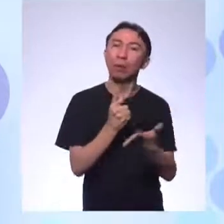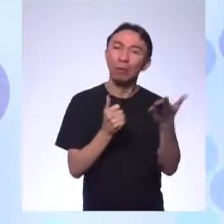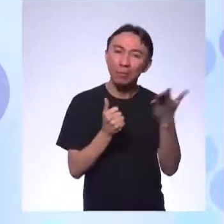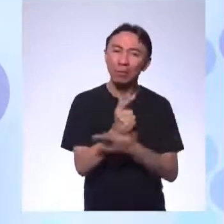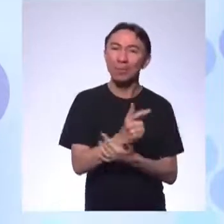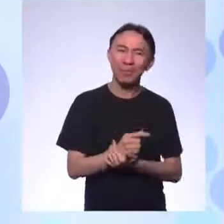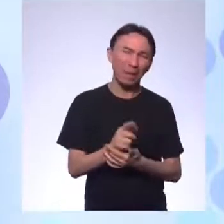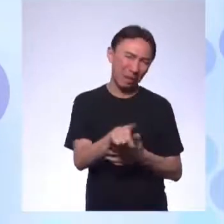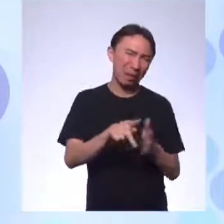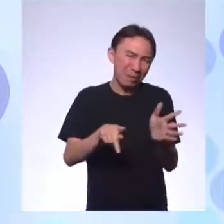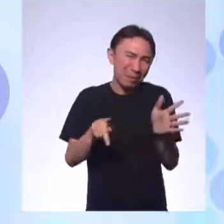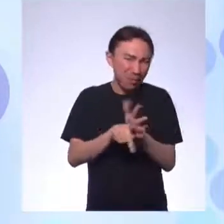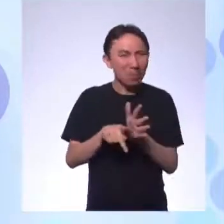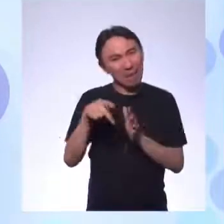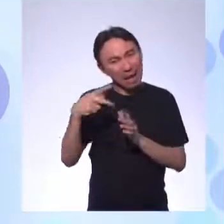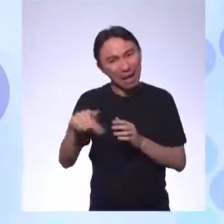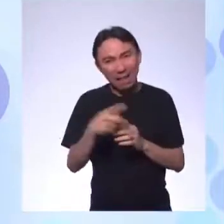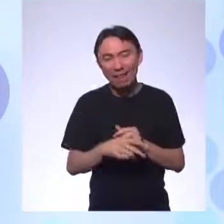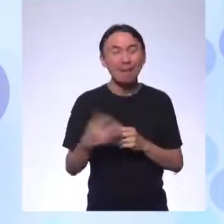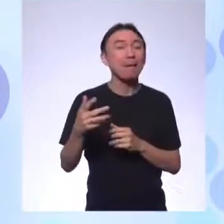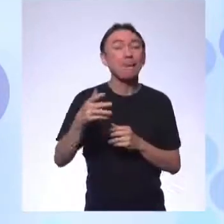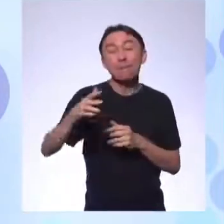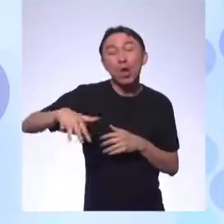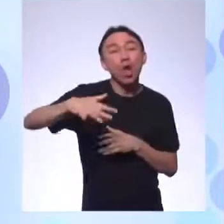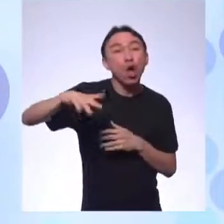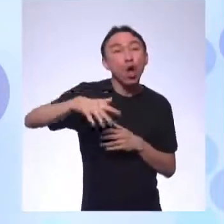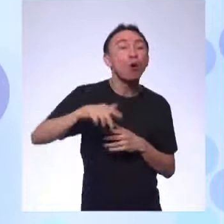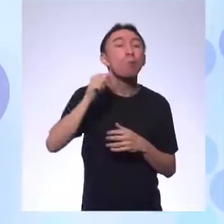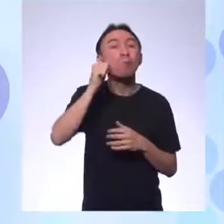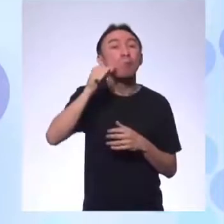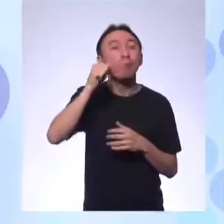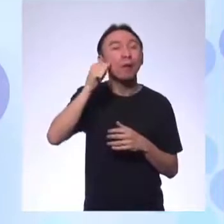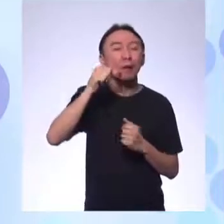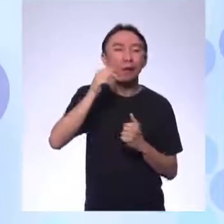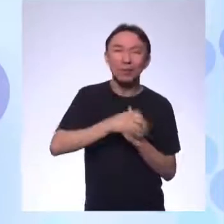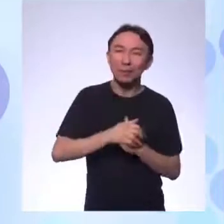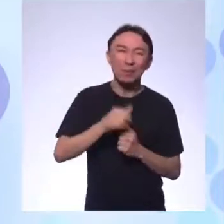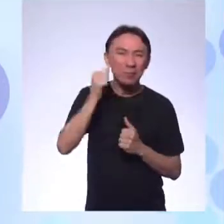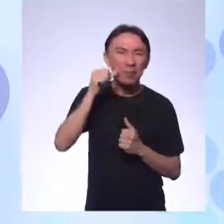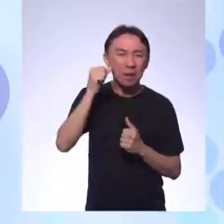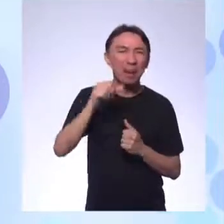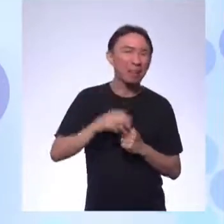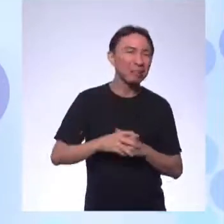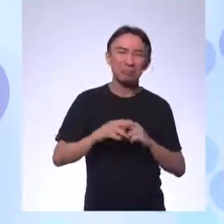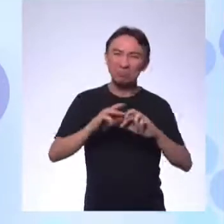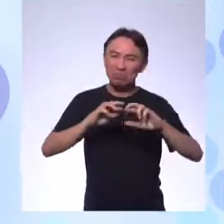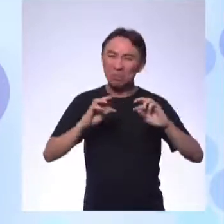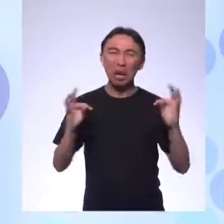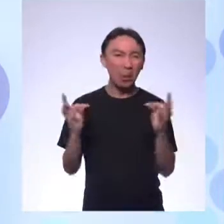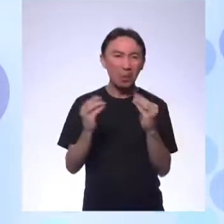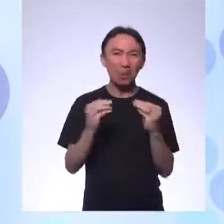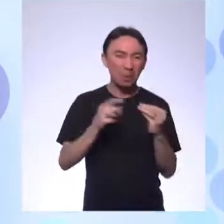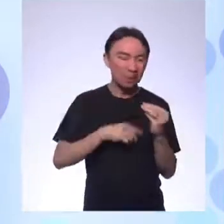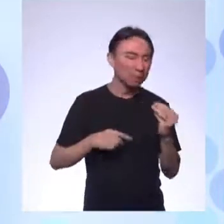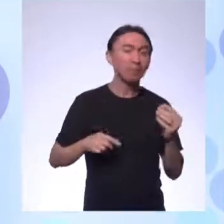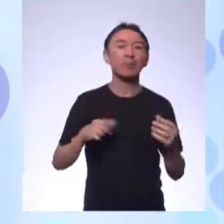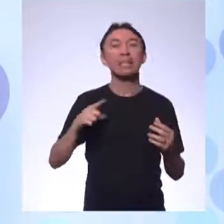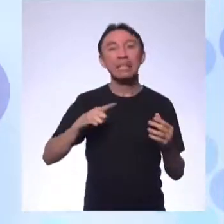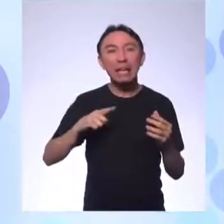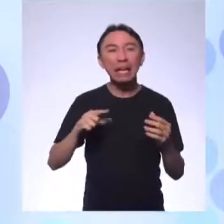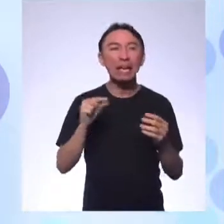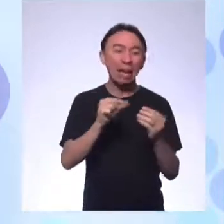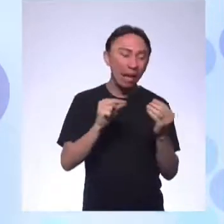as mulheres. Então a gente vivia um período em que as mulheres não poderiam entrar nos grandes dilemas da sociedade. Então tinha o caderno lá no jornal